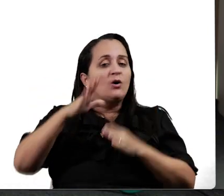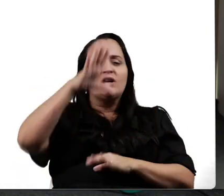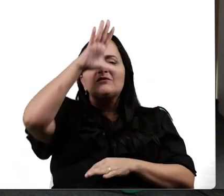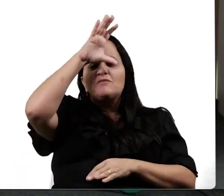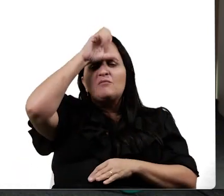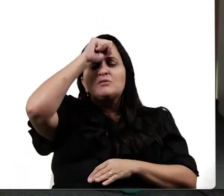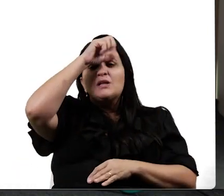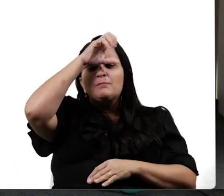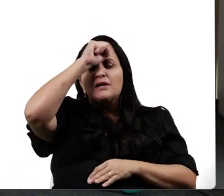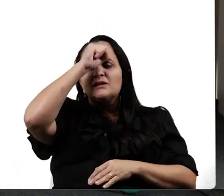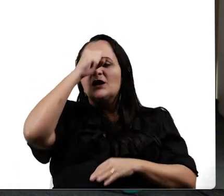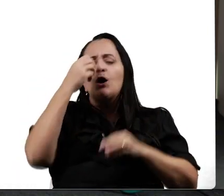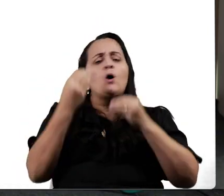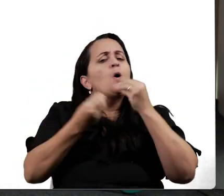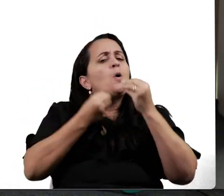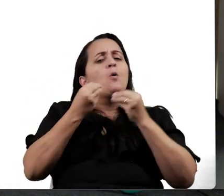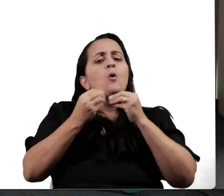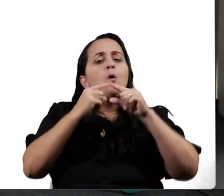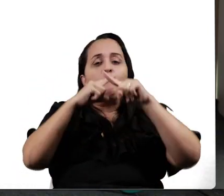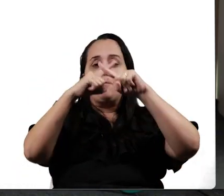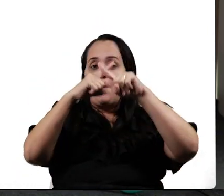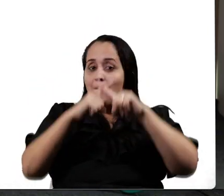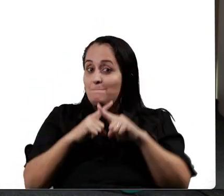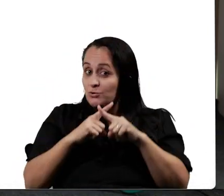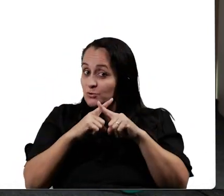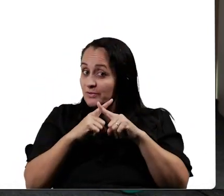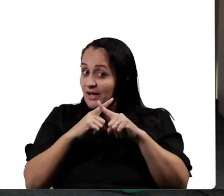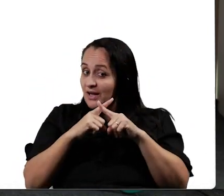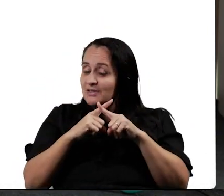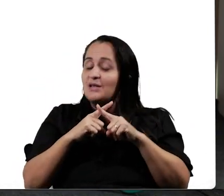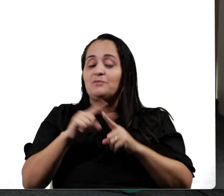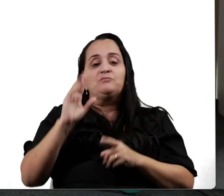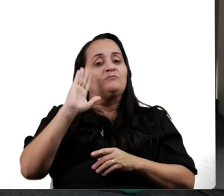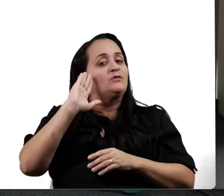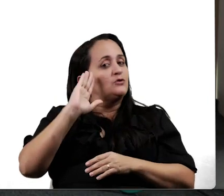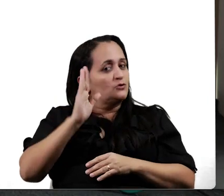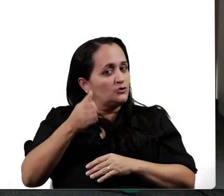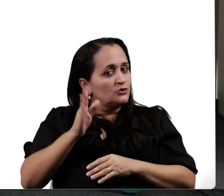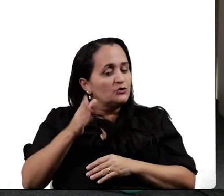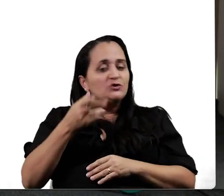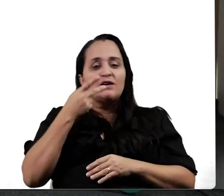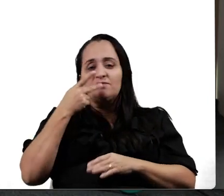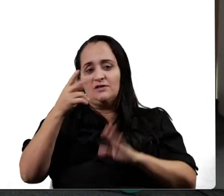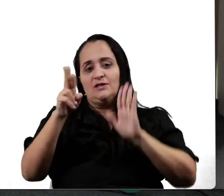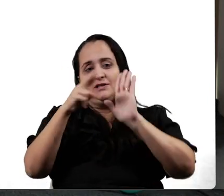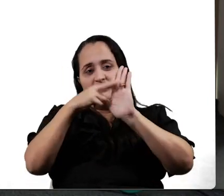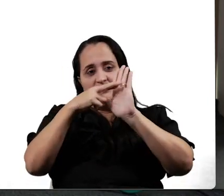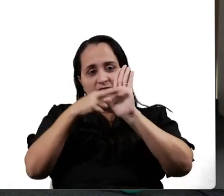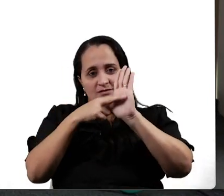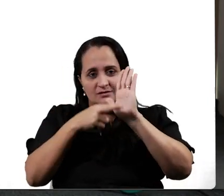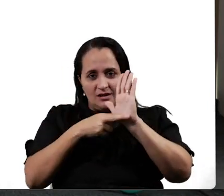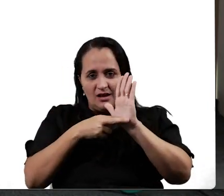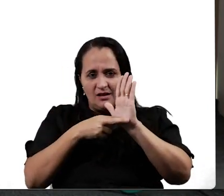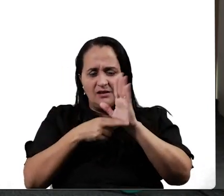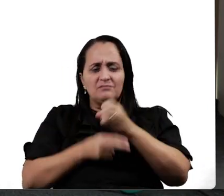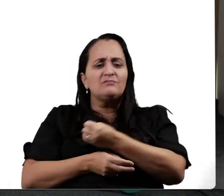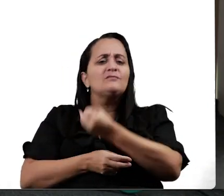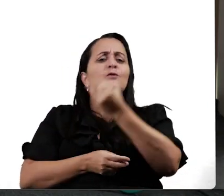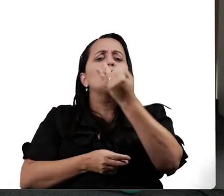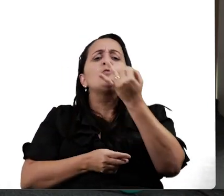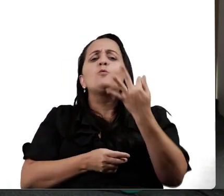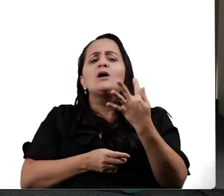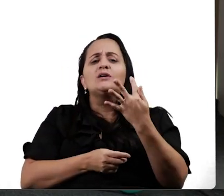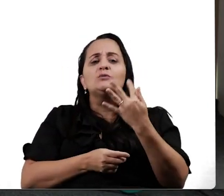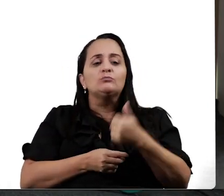aqui a multiplicação nesse nosso jogo de boliche lembra que eu já expliquei a regra que nós vamos derrubar cada pino a gente vai contar